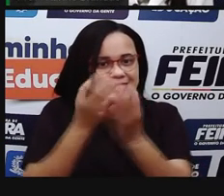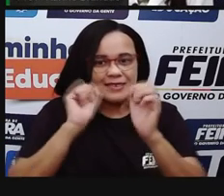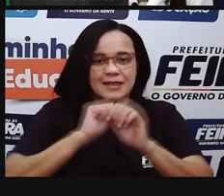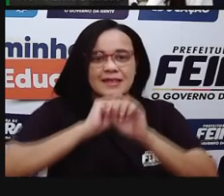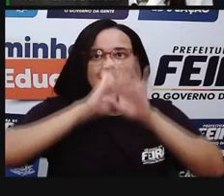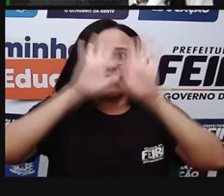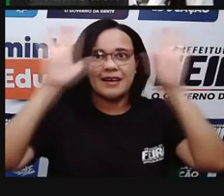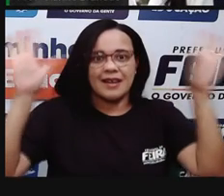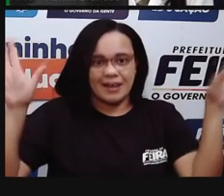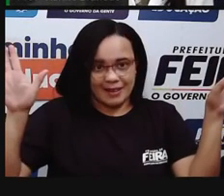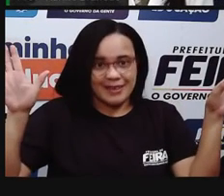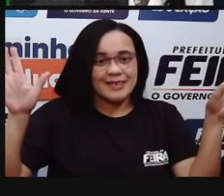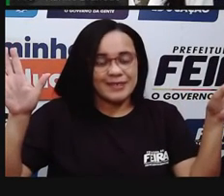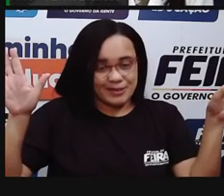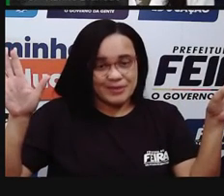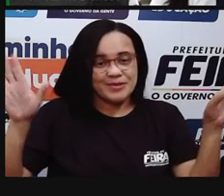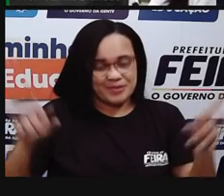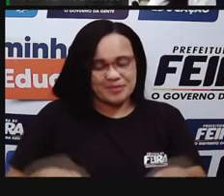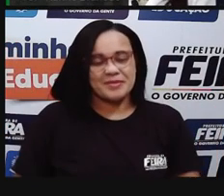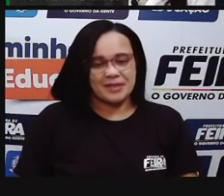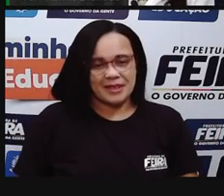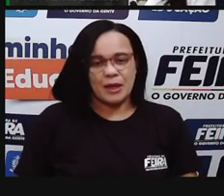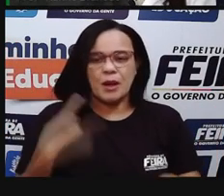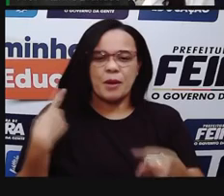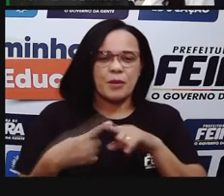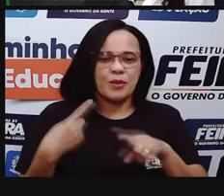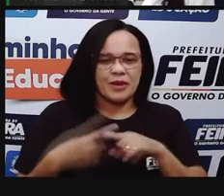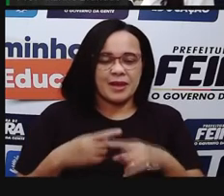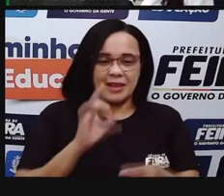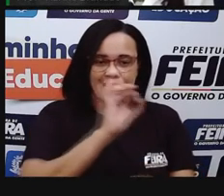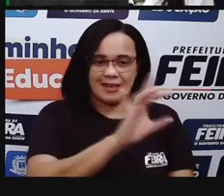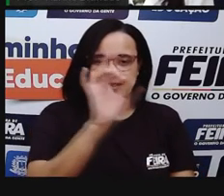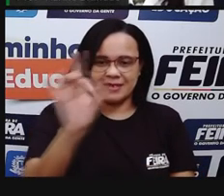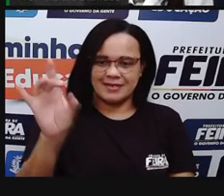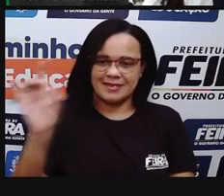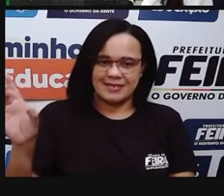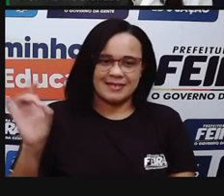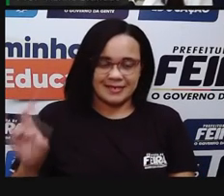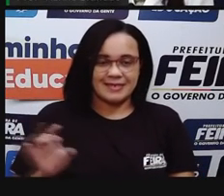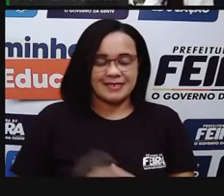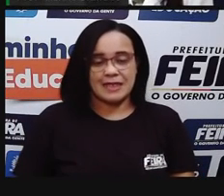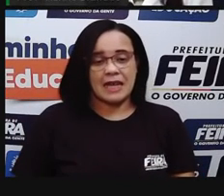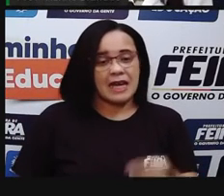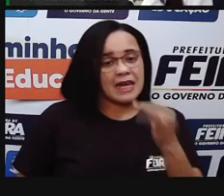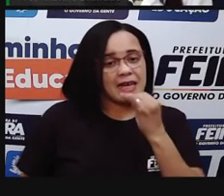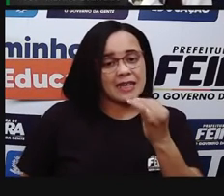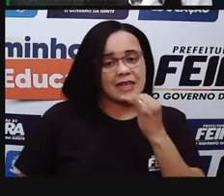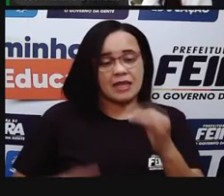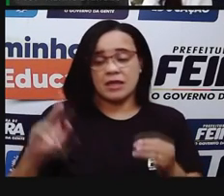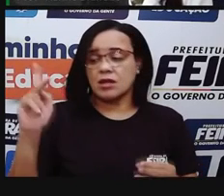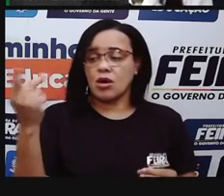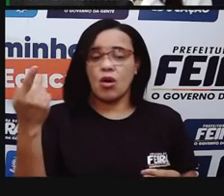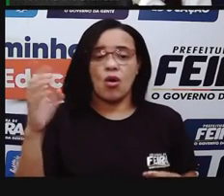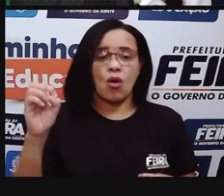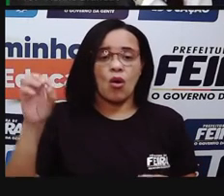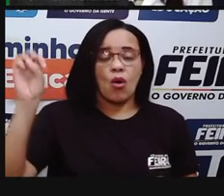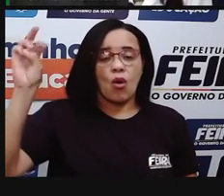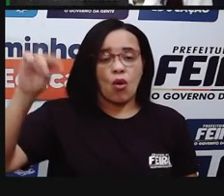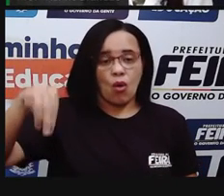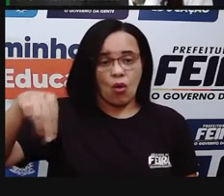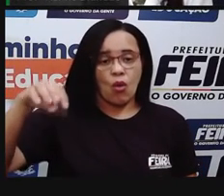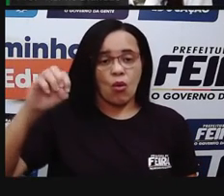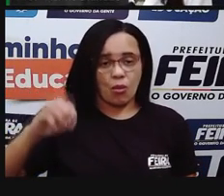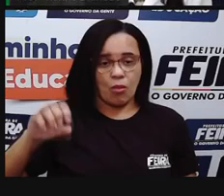por exemplo, o Homo sapiens. Se eu chegar no Japão e falar essa palavra Homo sapiens, né,